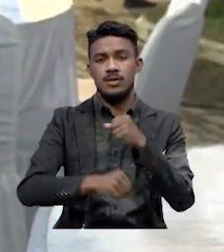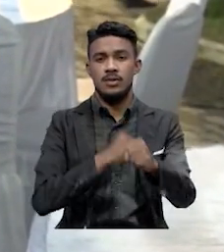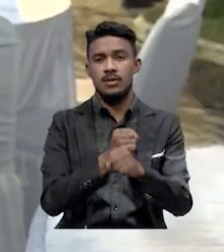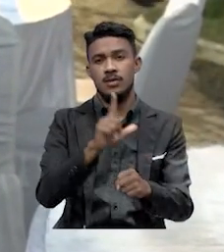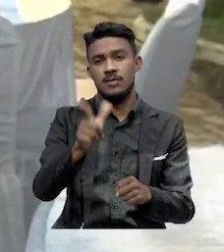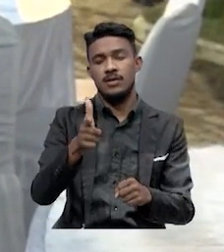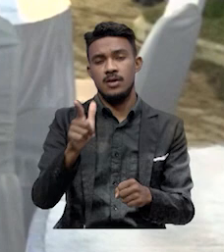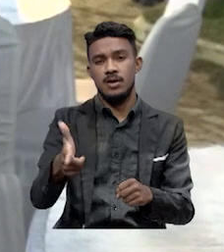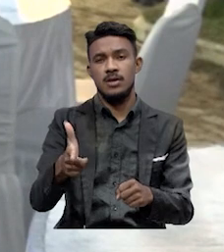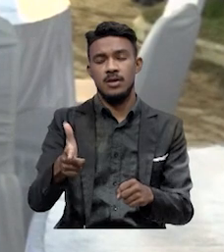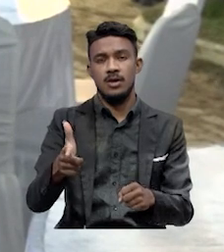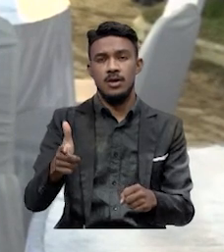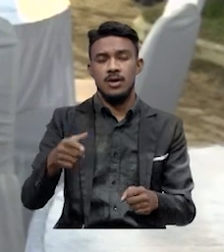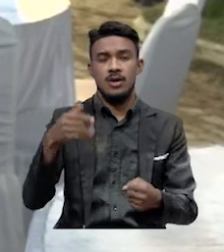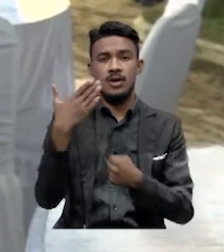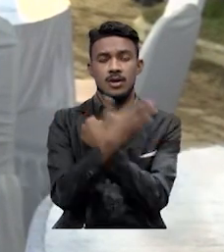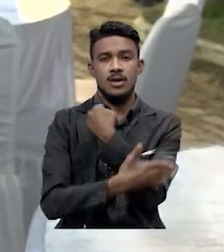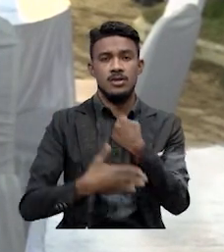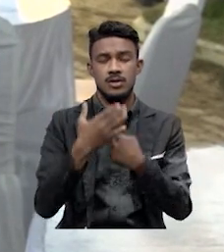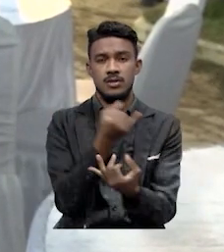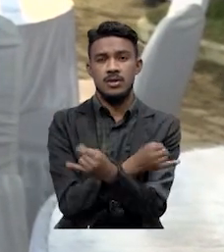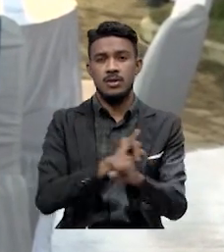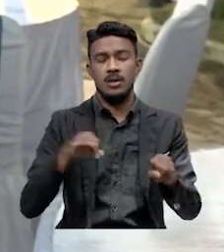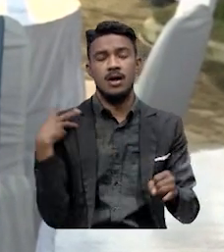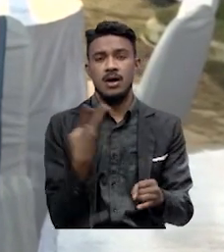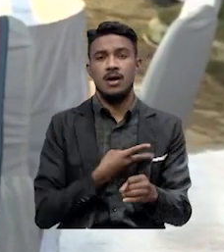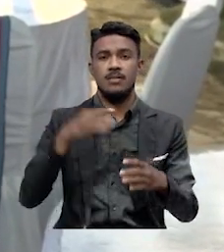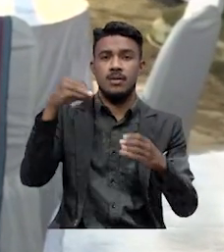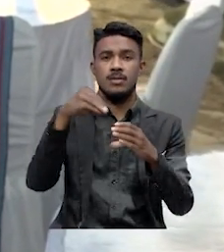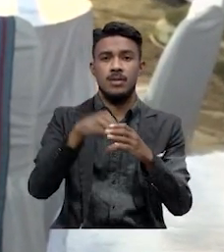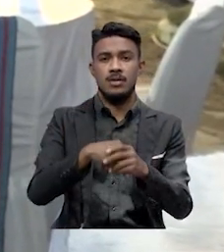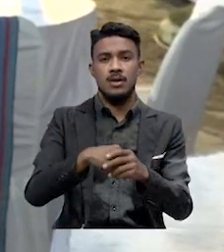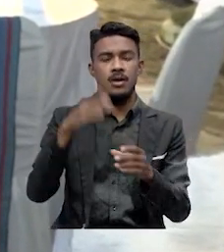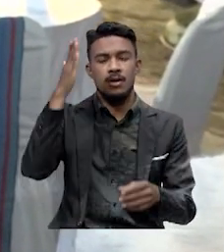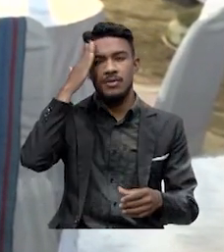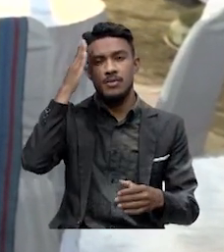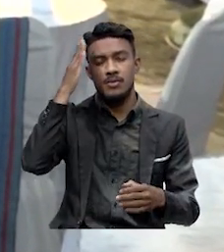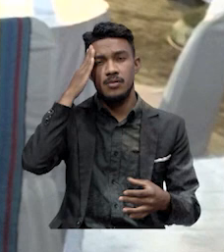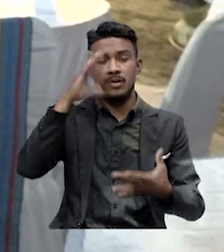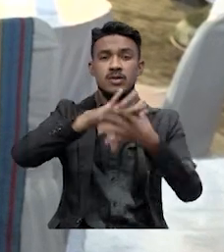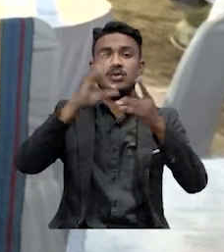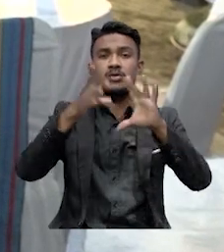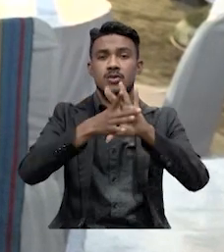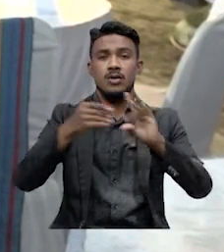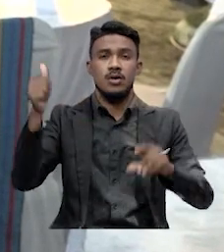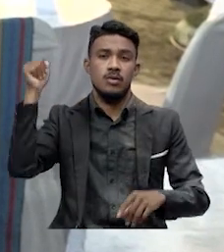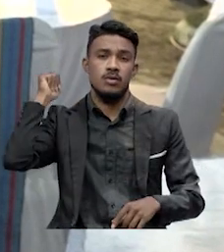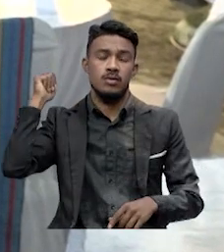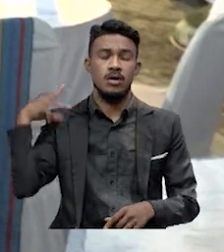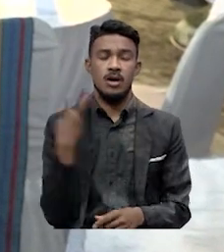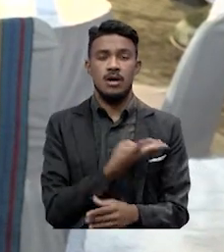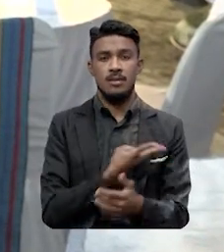Janeiro, 20 anos, a mim ocupa ela, memória passada e daniana. Também agora a